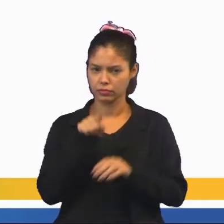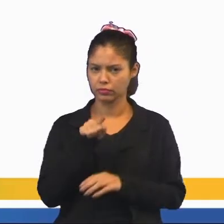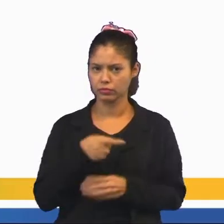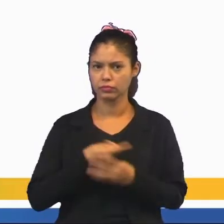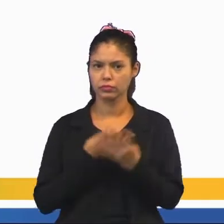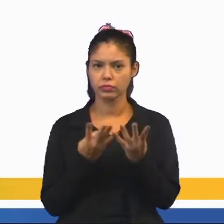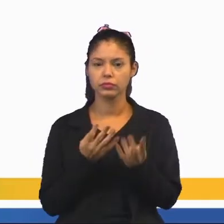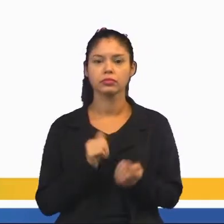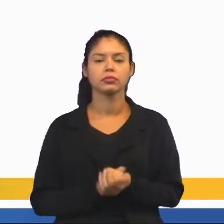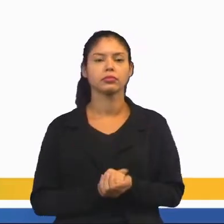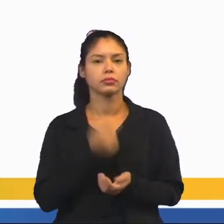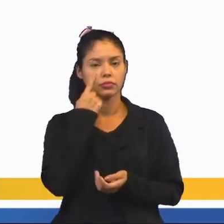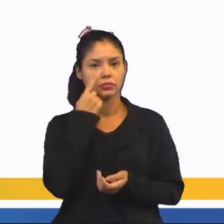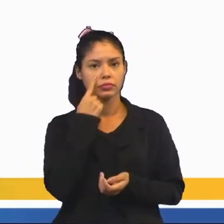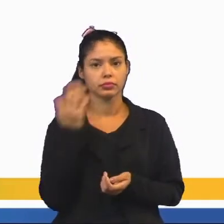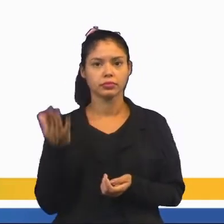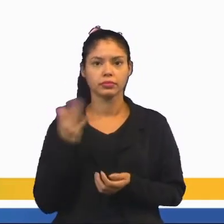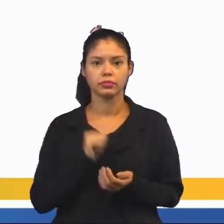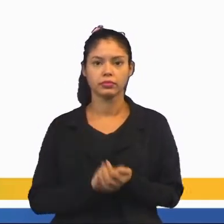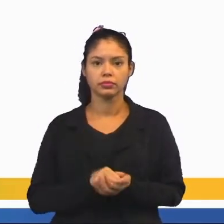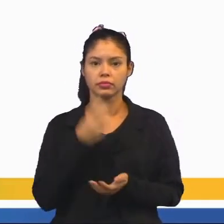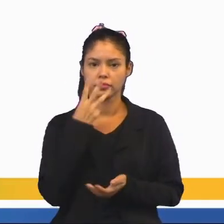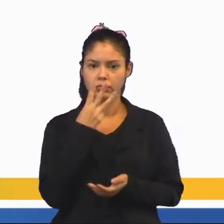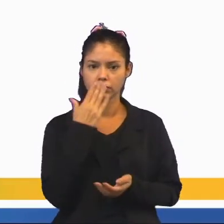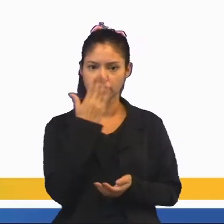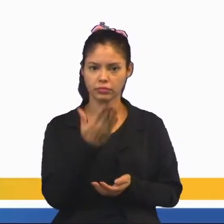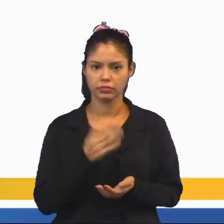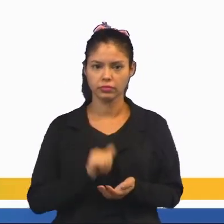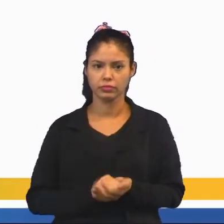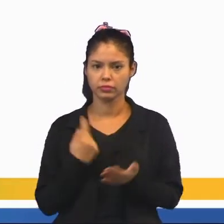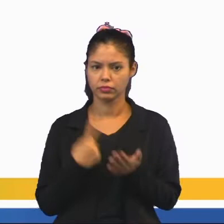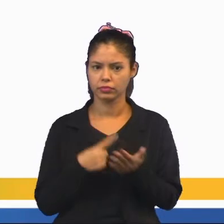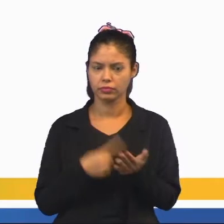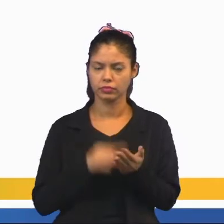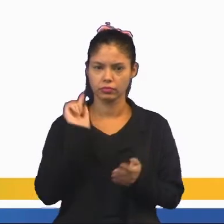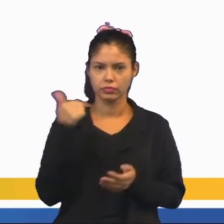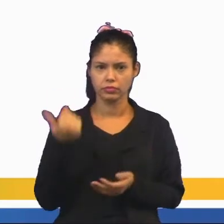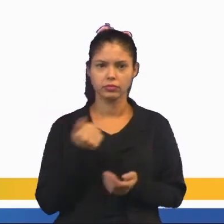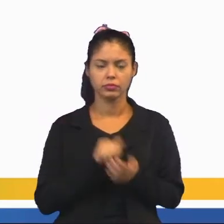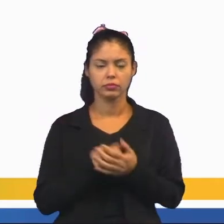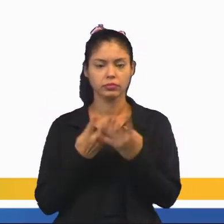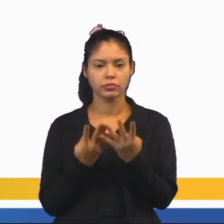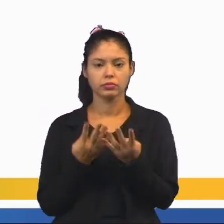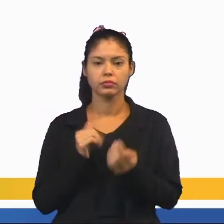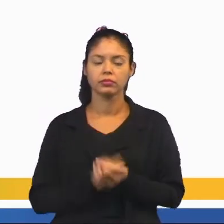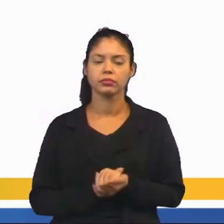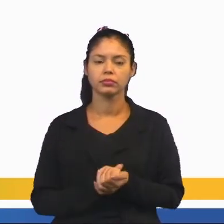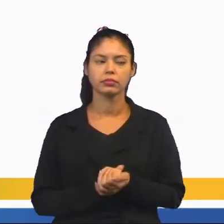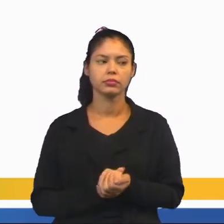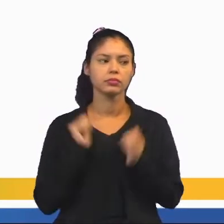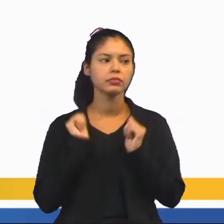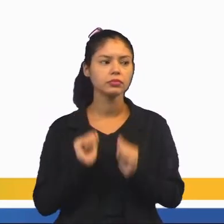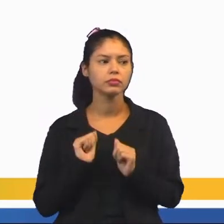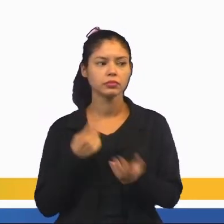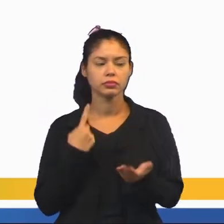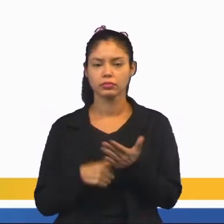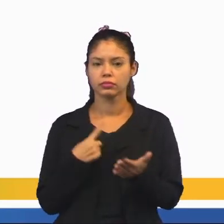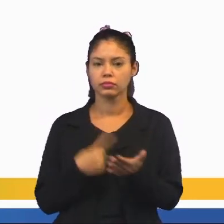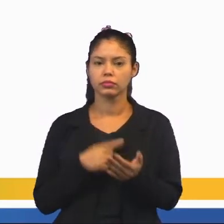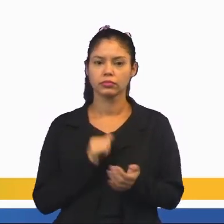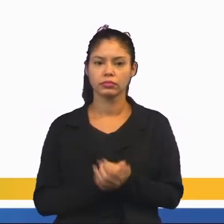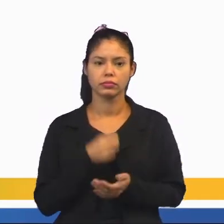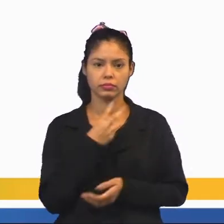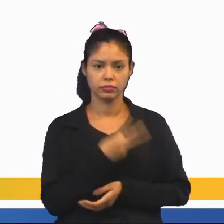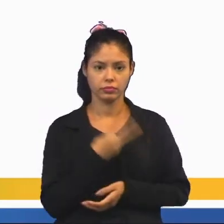dessas cartas. Observe aí, o 3 na frente, combinando com as outras cartas. Então, nós podemos combinar o 3